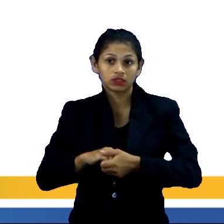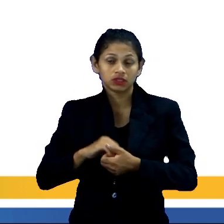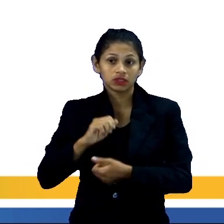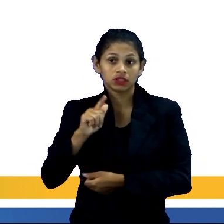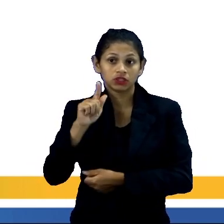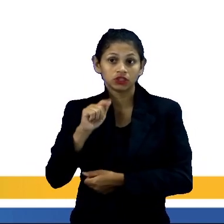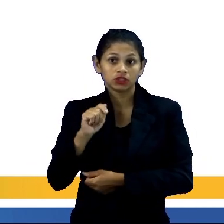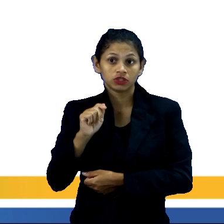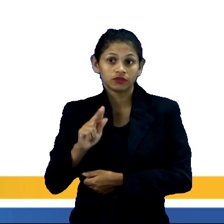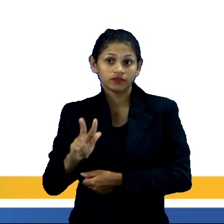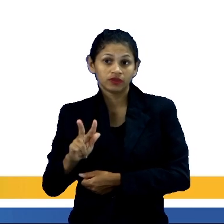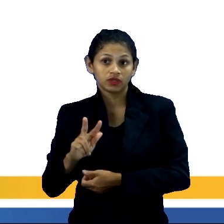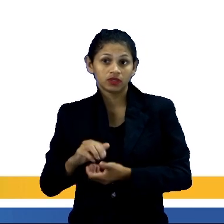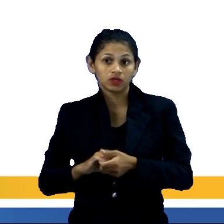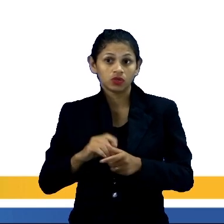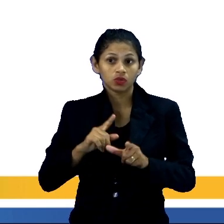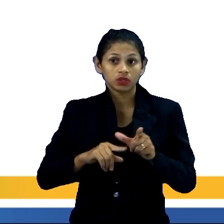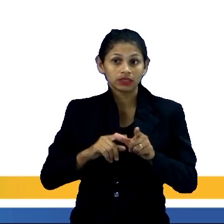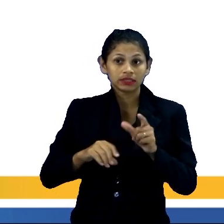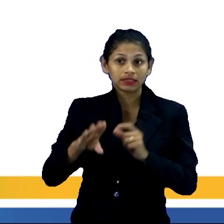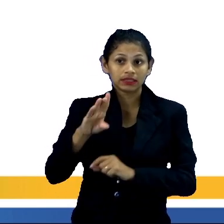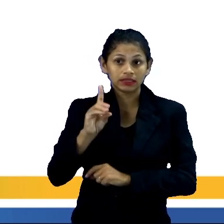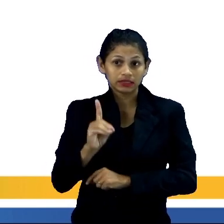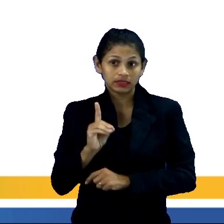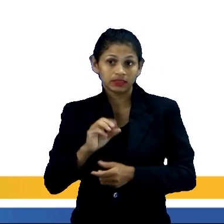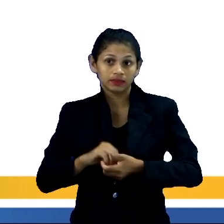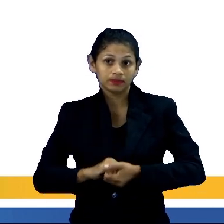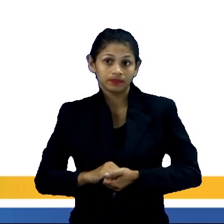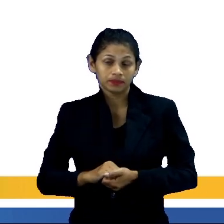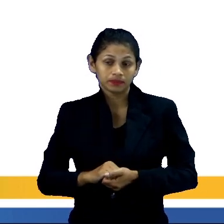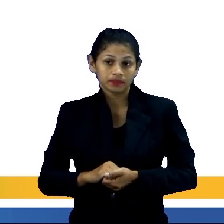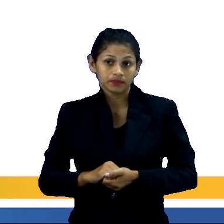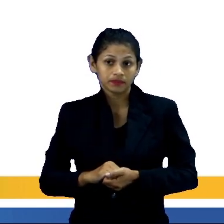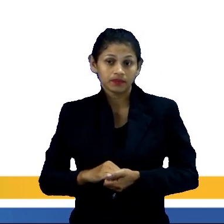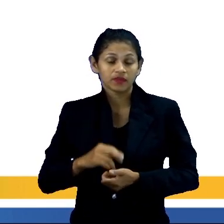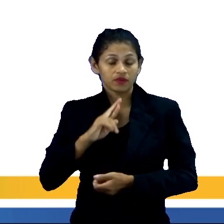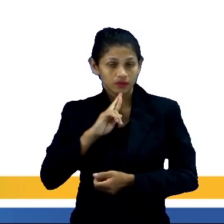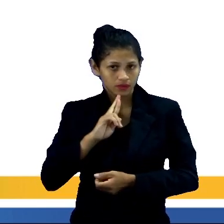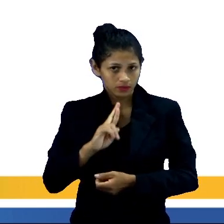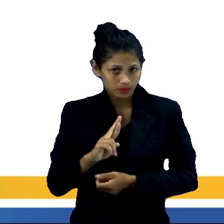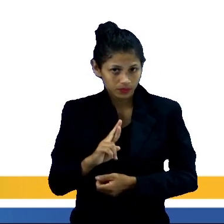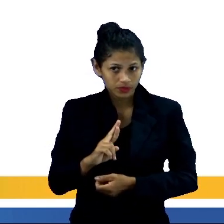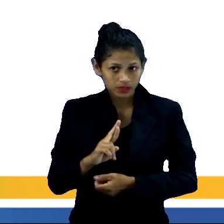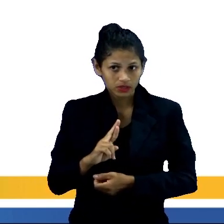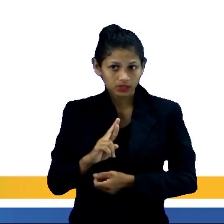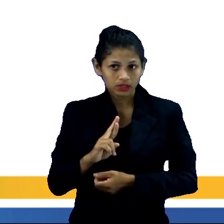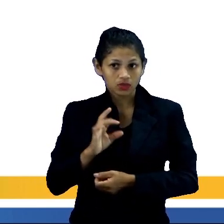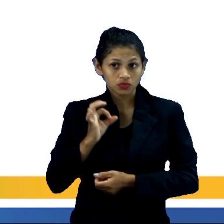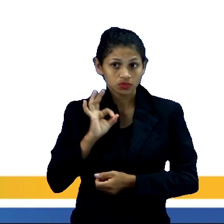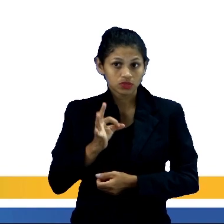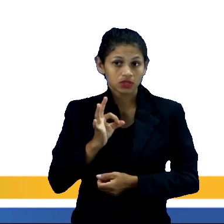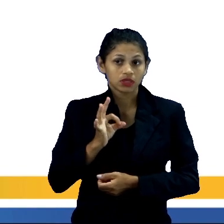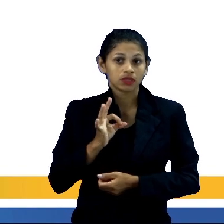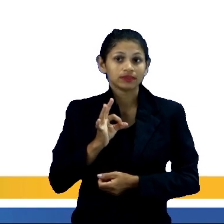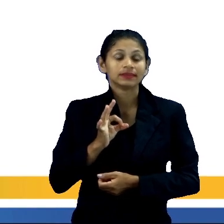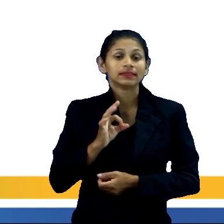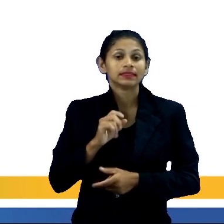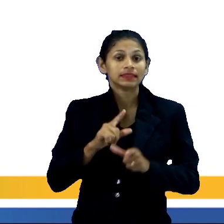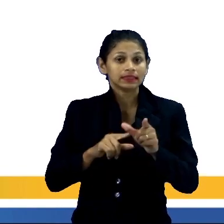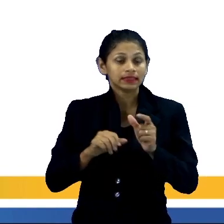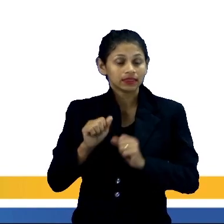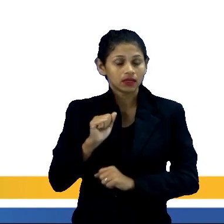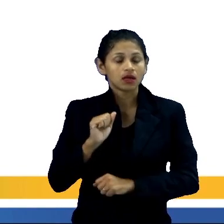D, Eurico Gaspar Dutra. Se você respondeu que a alternativa correta é a alternativa A, Juscelino